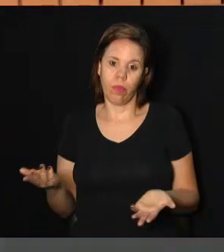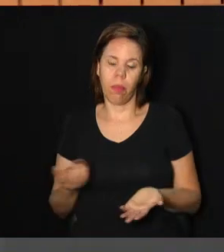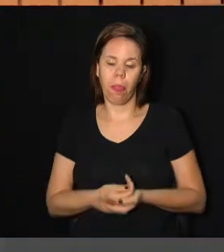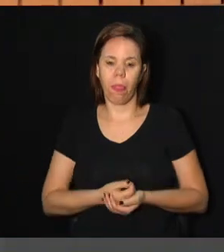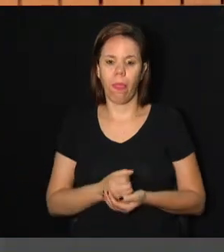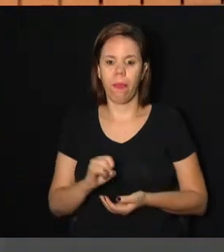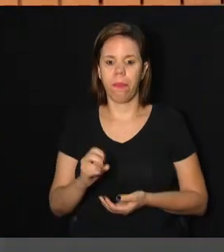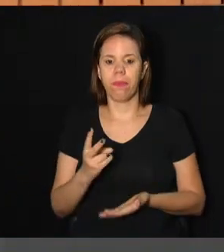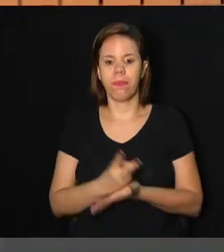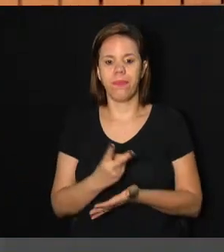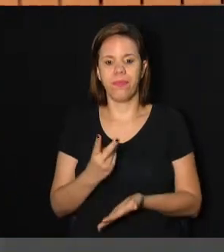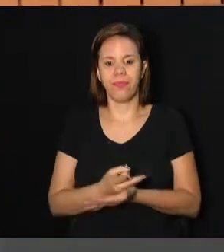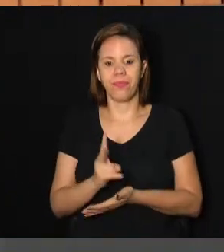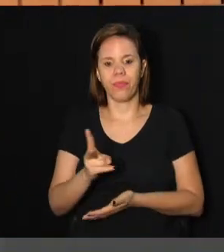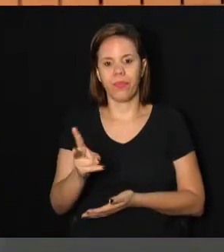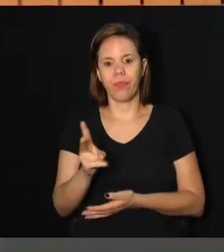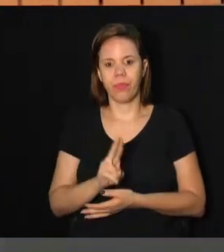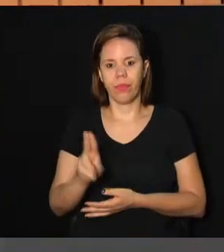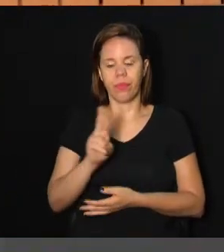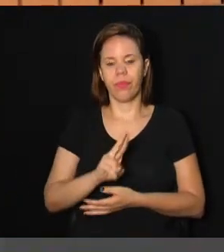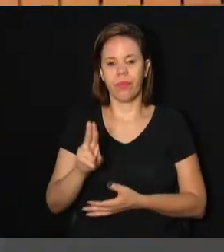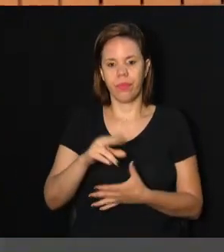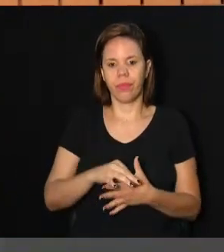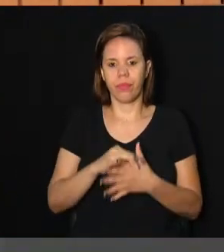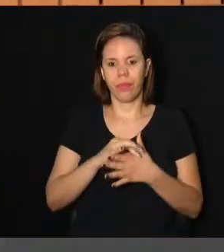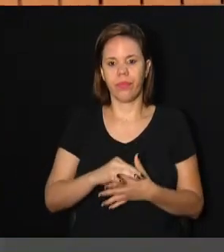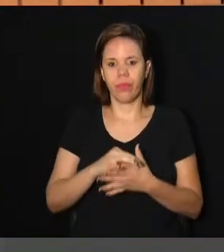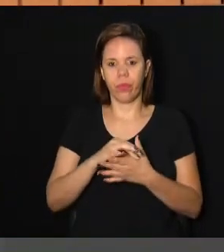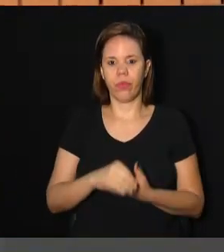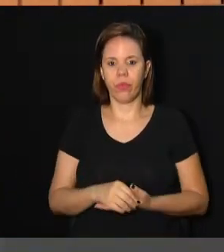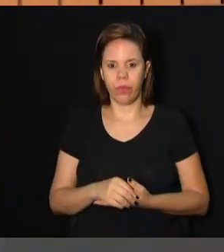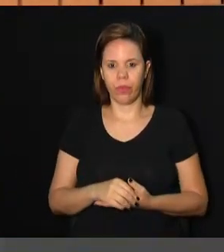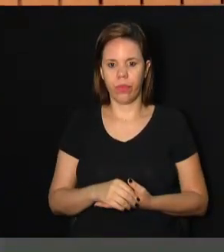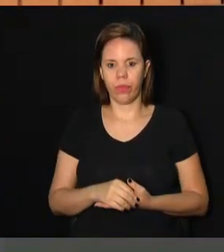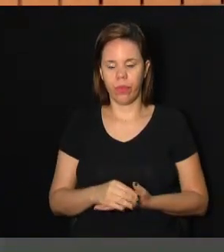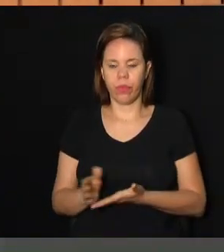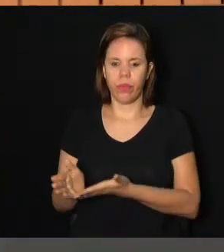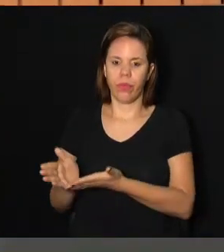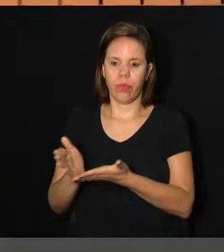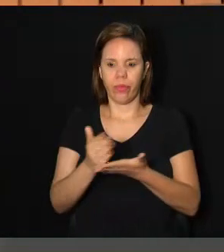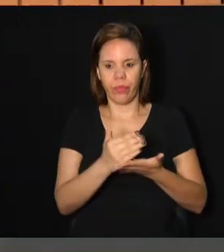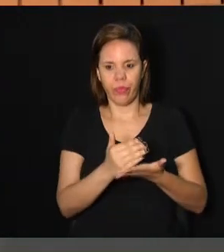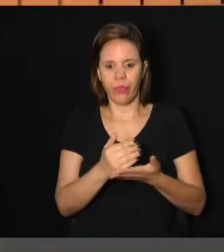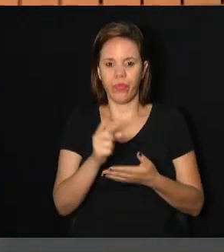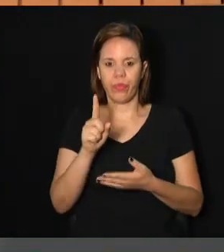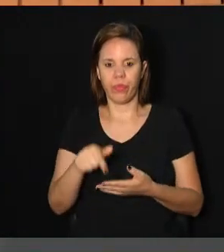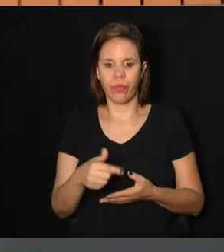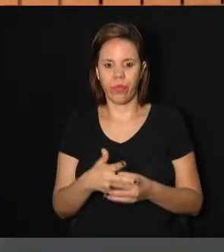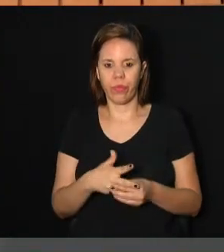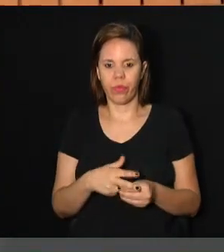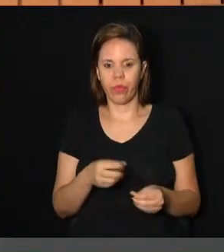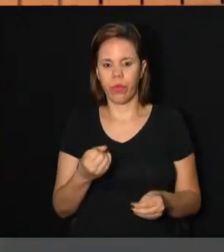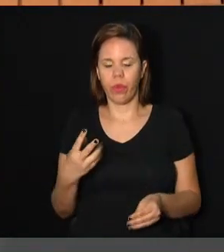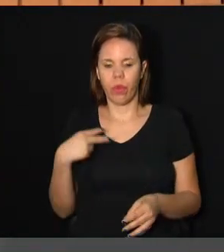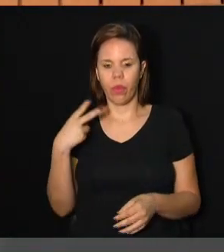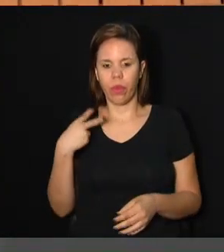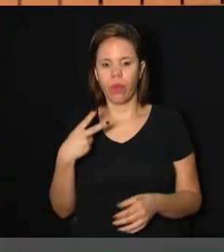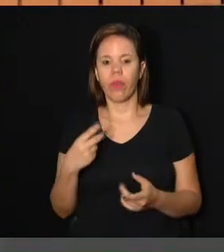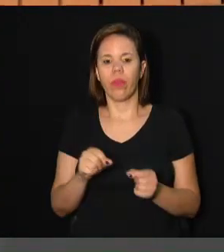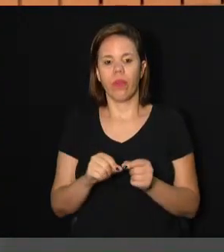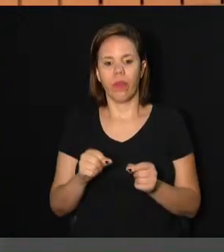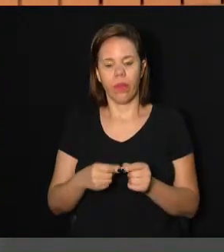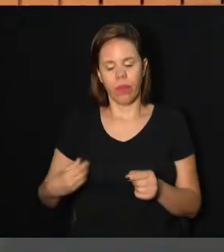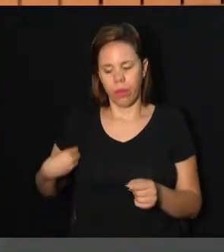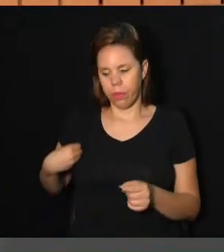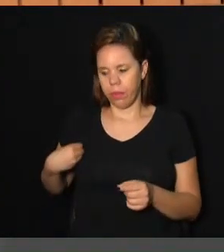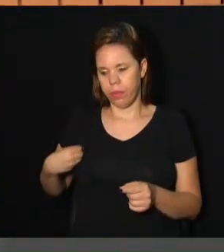se o mesmo continuar a ser utilizado pelos líderes, acumulando-se a isso e verificando dos vereadores presentes,